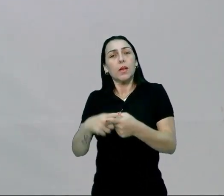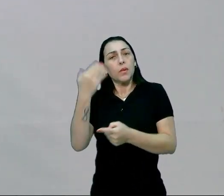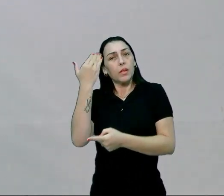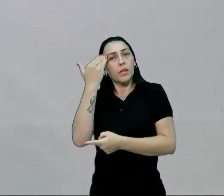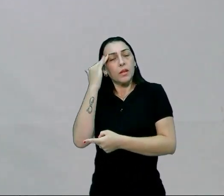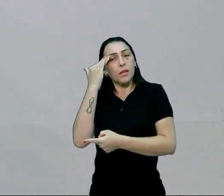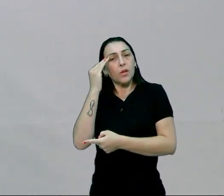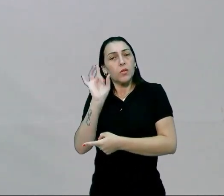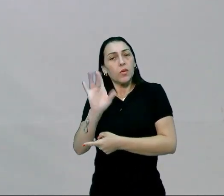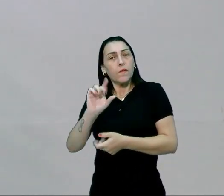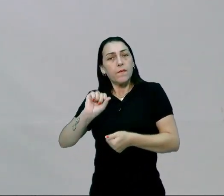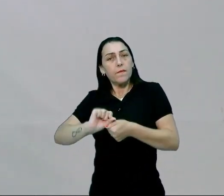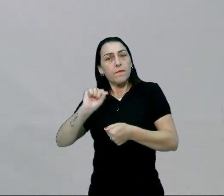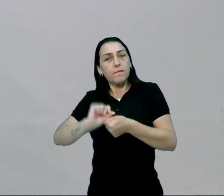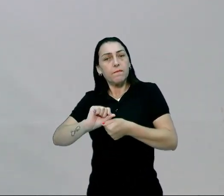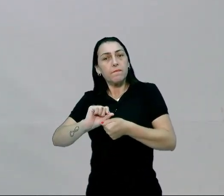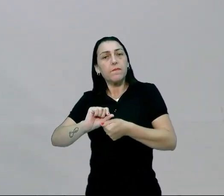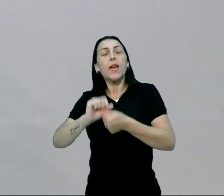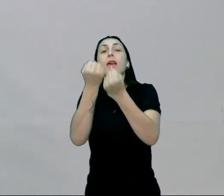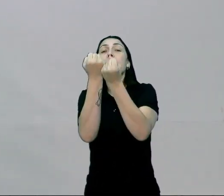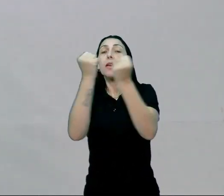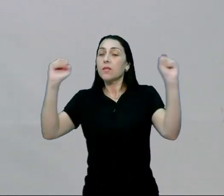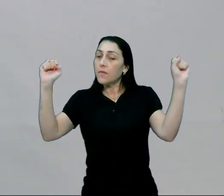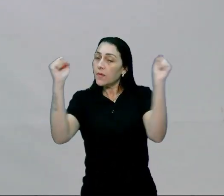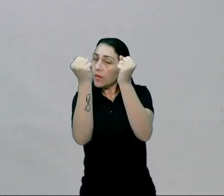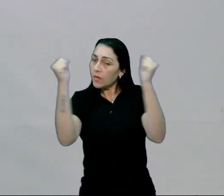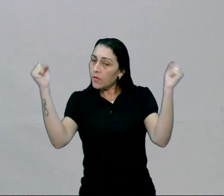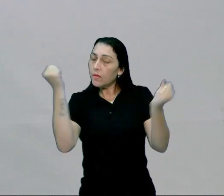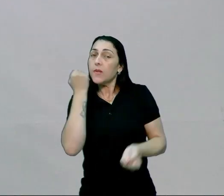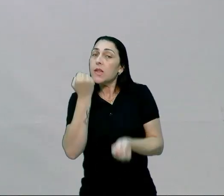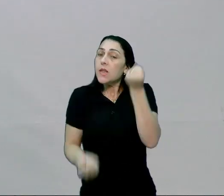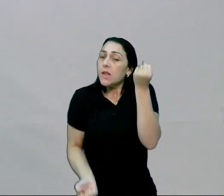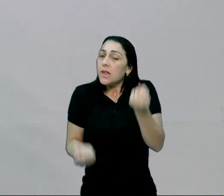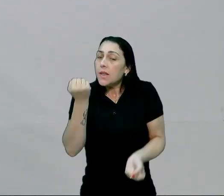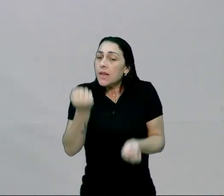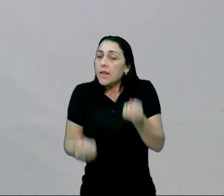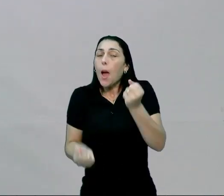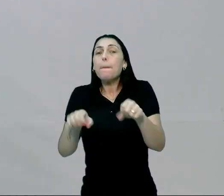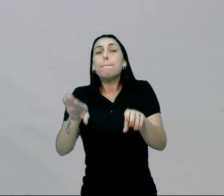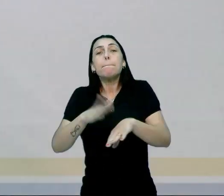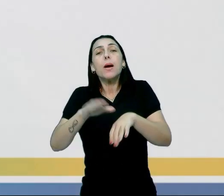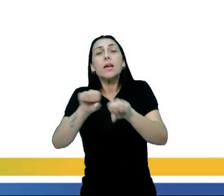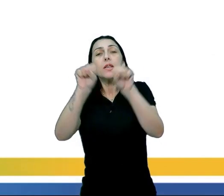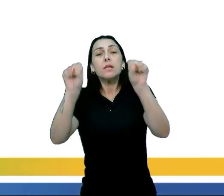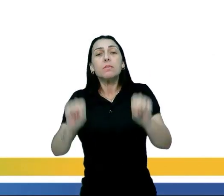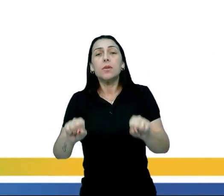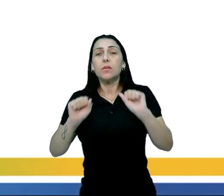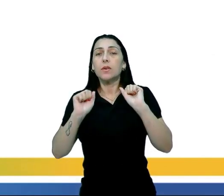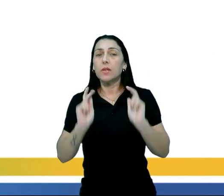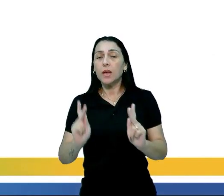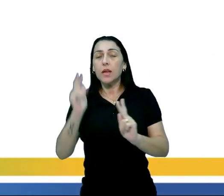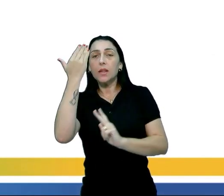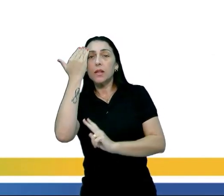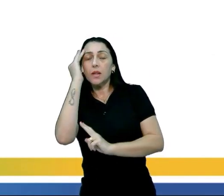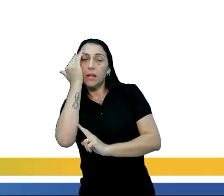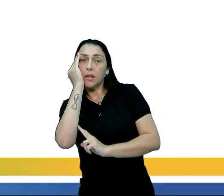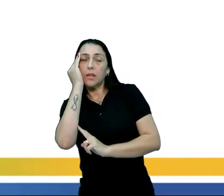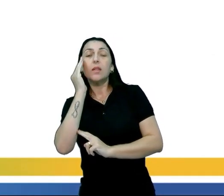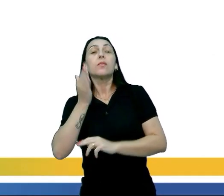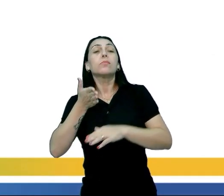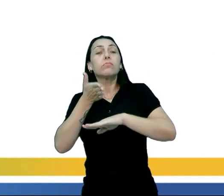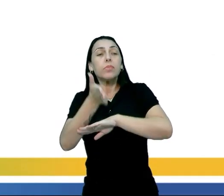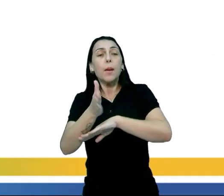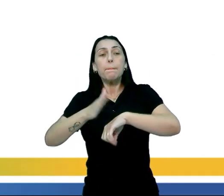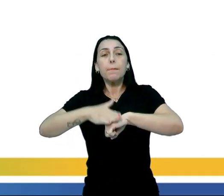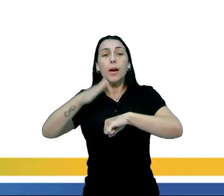compreensão. Eles só realizavam atividade física de uma forma um pouco mais sistematizada, beleza? Compreendido isso, a gente avança